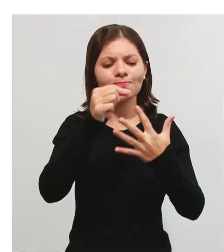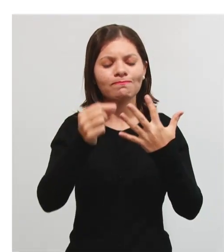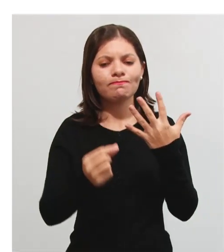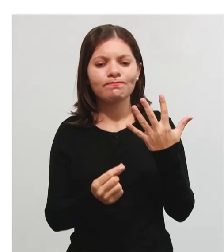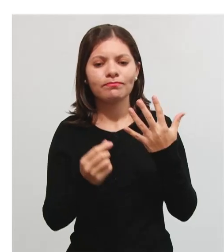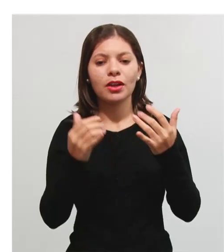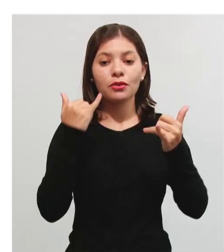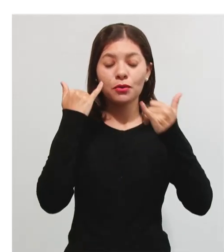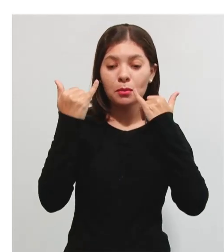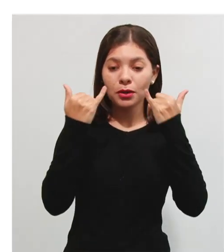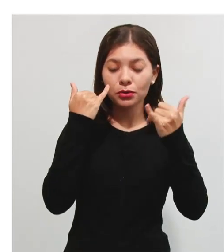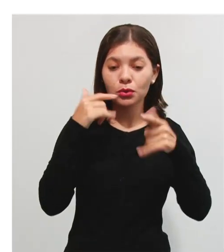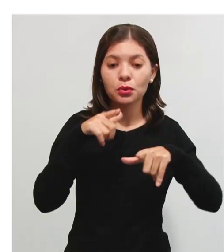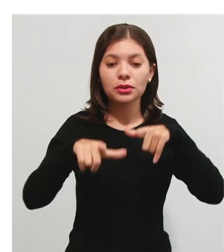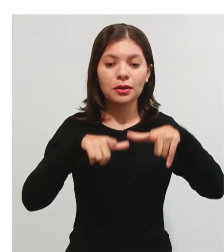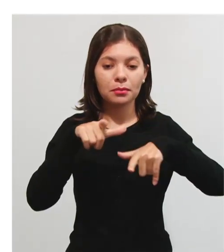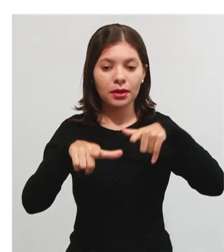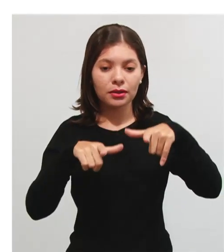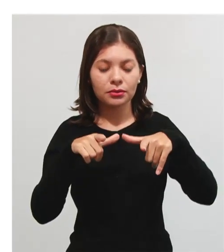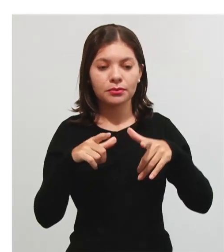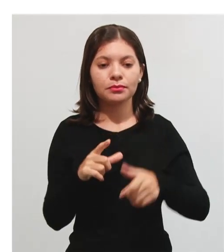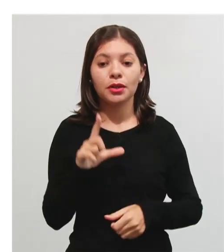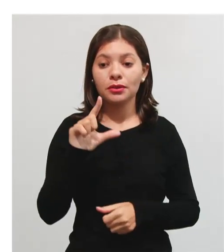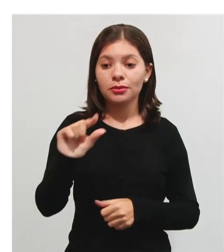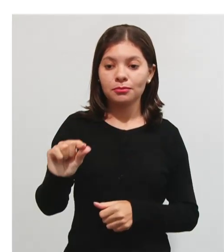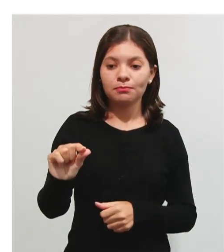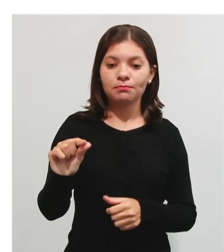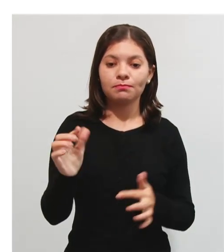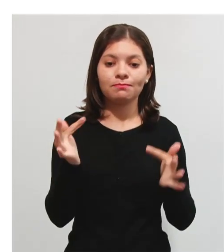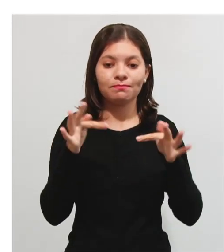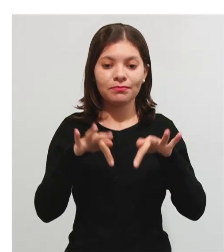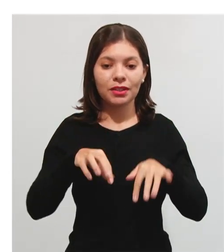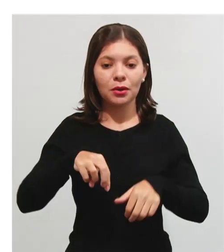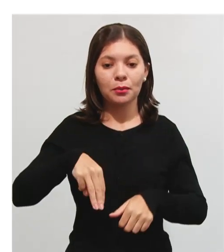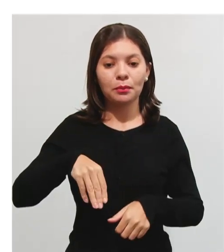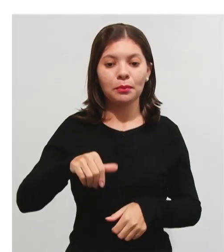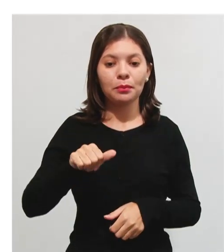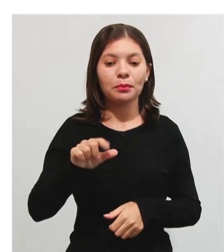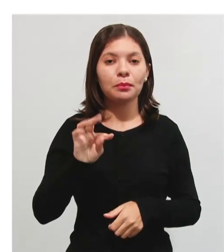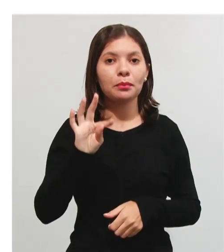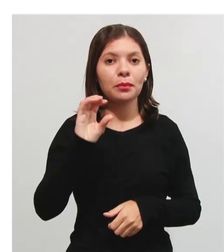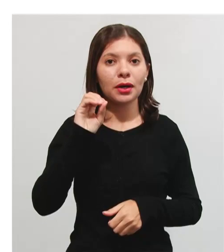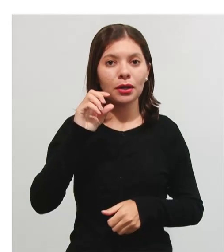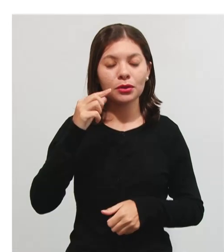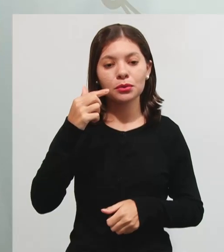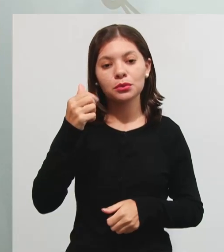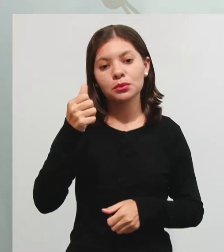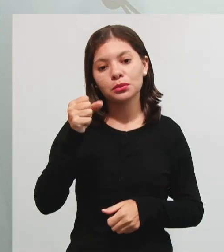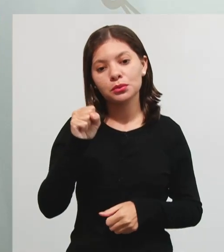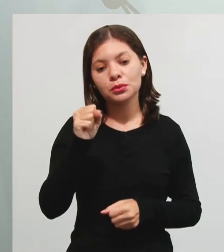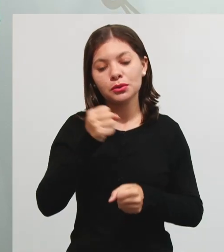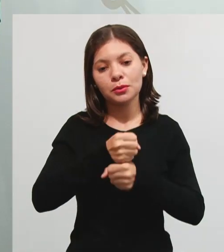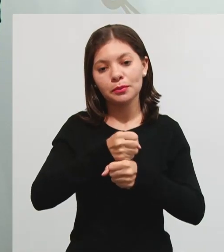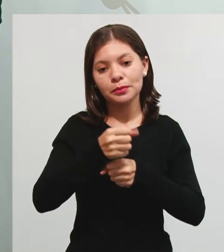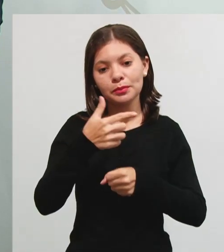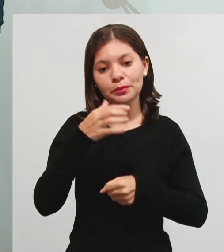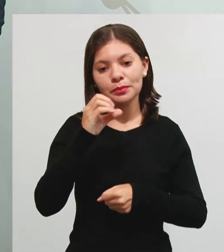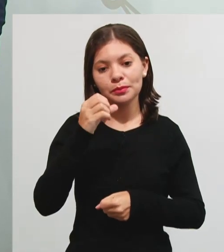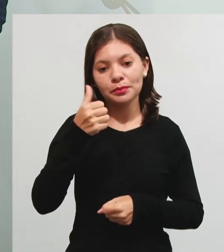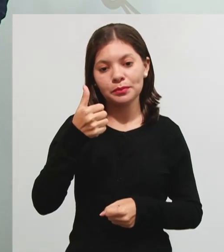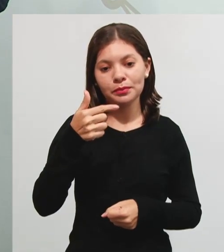informações e serviços da origem ao destino final, conforme Matos 2017. Bom, a logística, ela tem um papel importante,